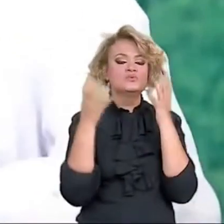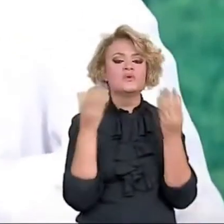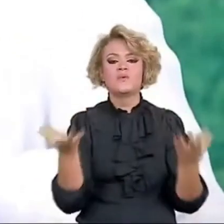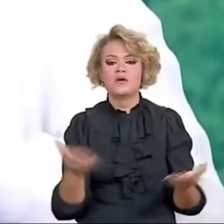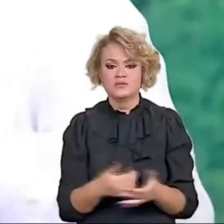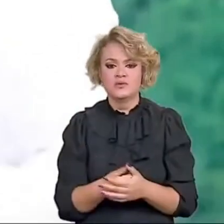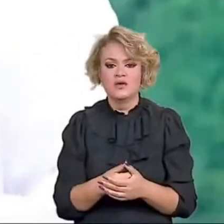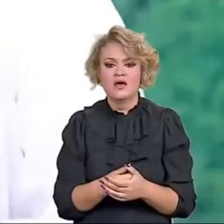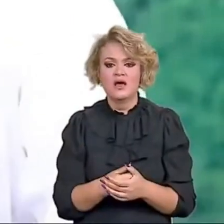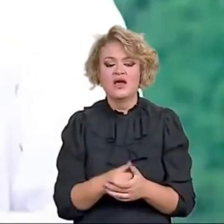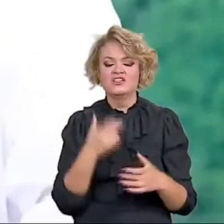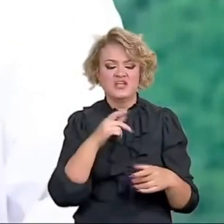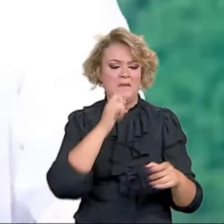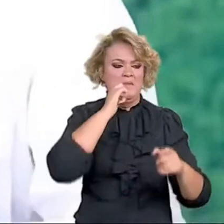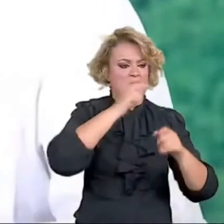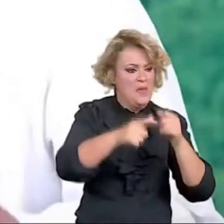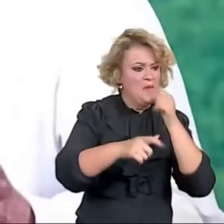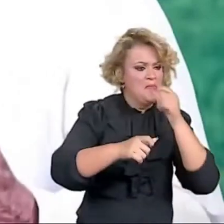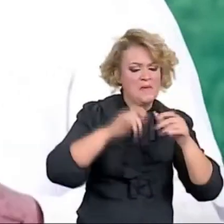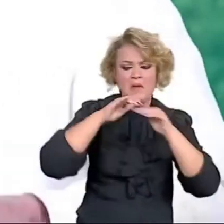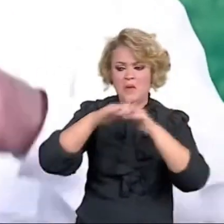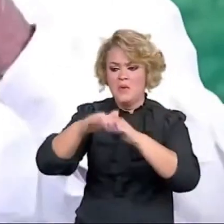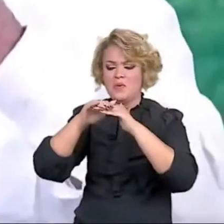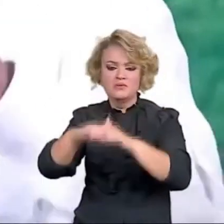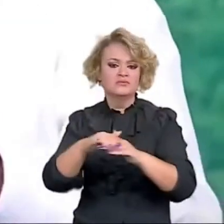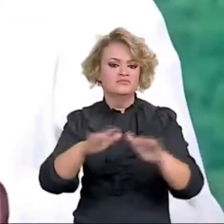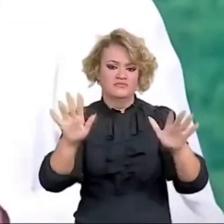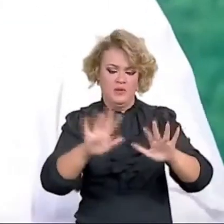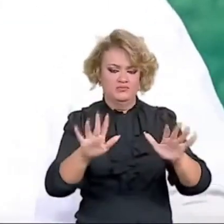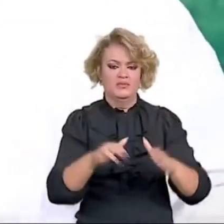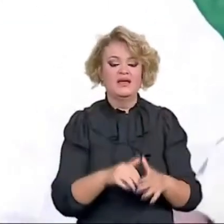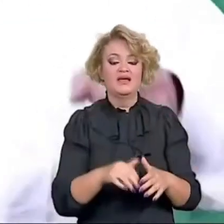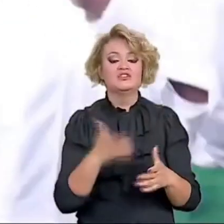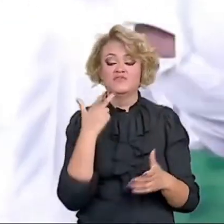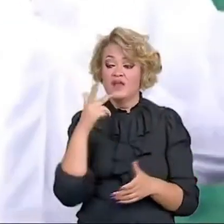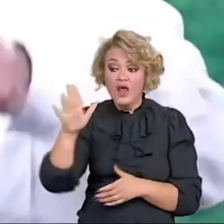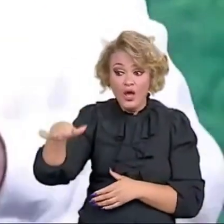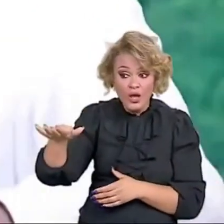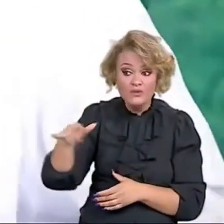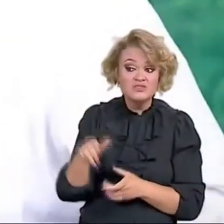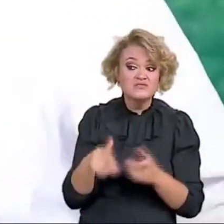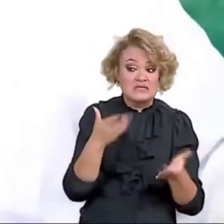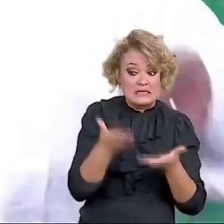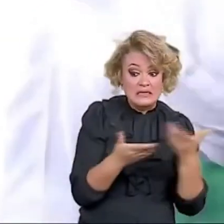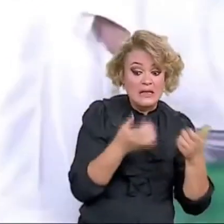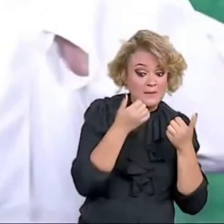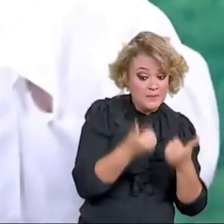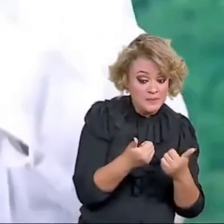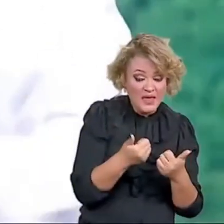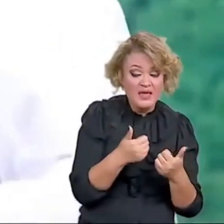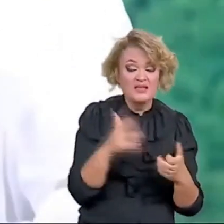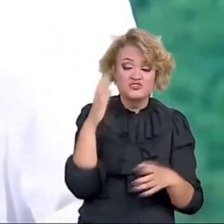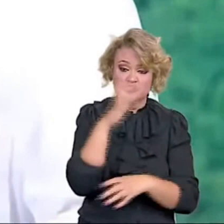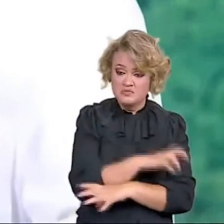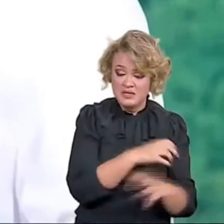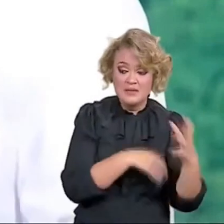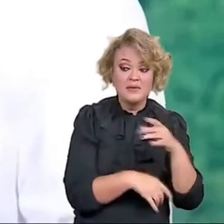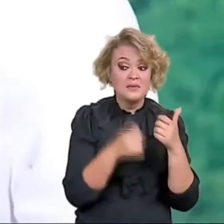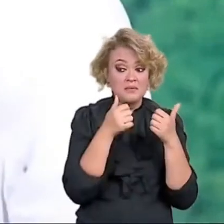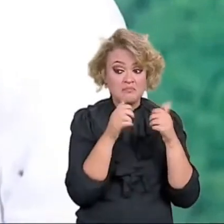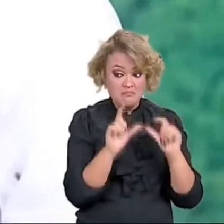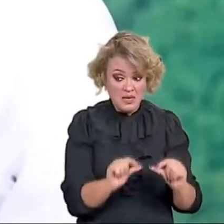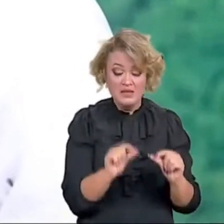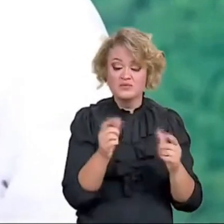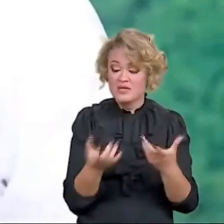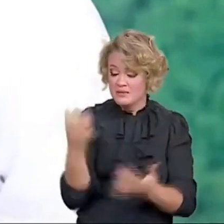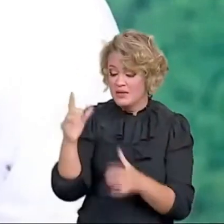ficar xingando o prefeito, multando o prefeito, não. Nós queremos dizer, olha, se você cuidar direito, se houver menos desmatamento, se houver menos queimada,